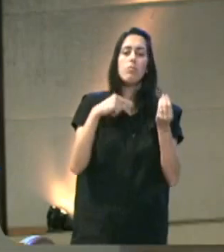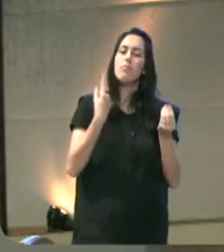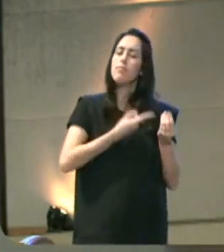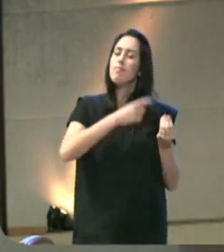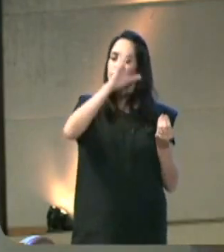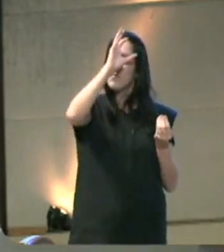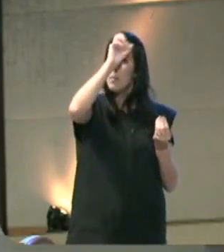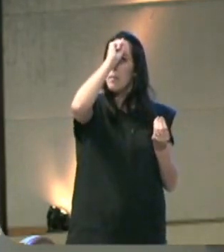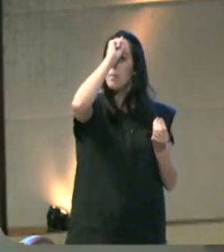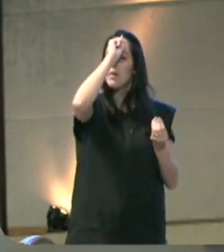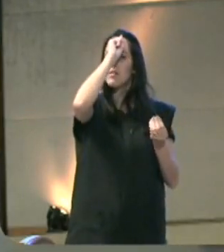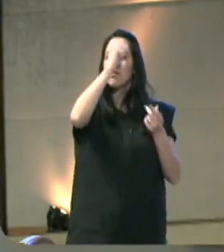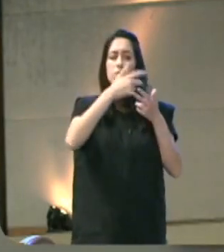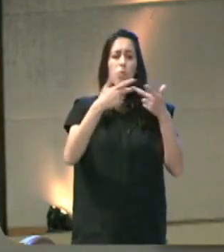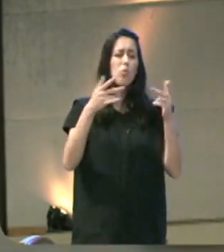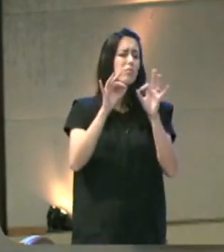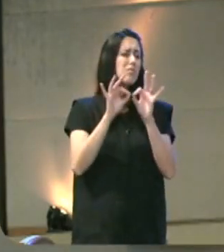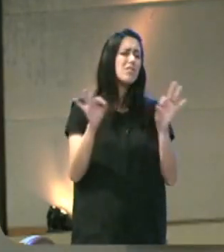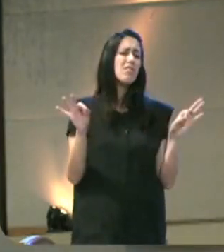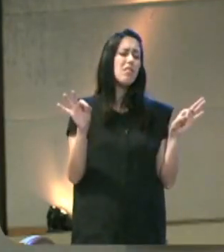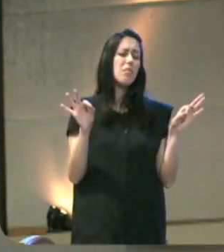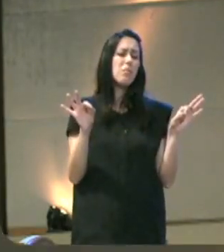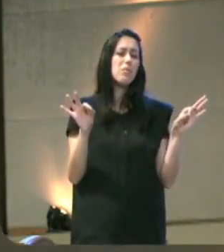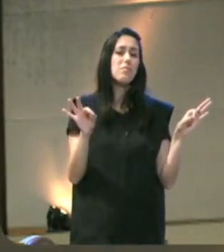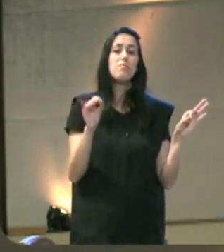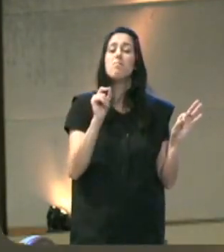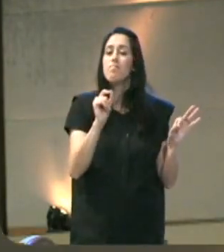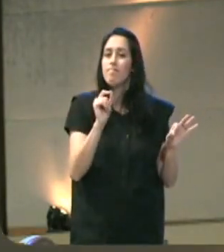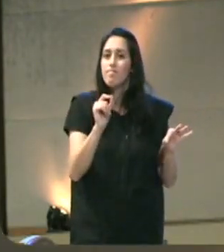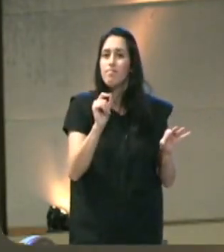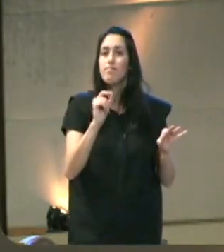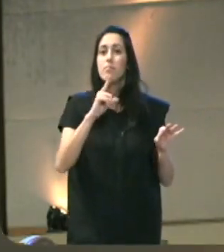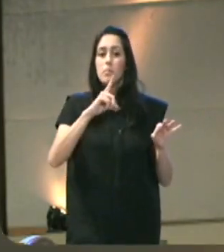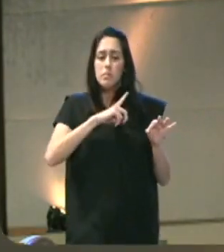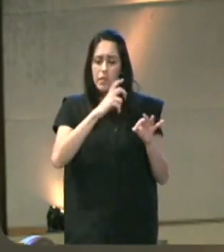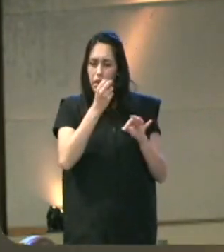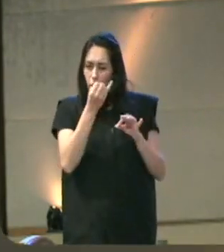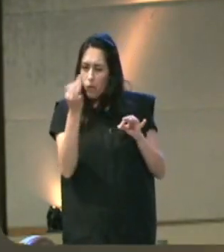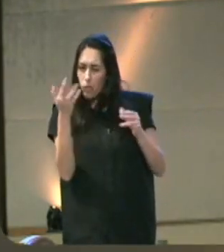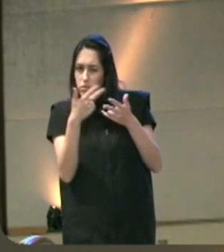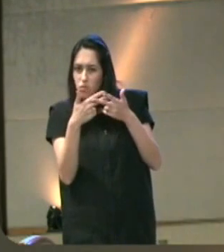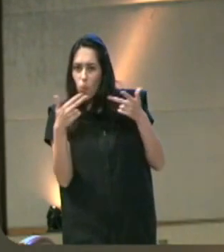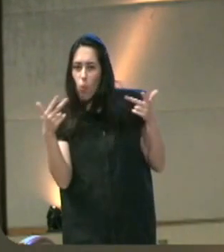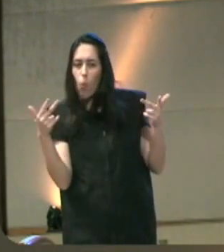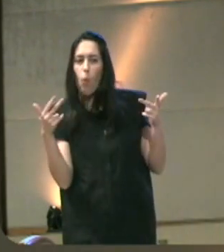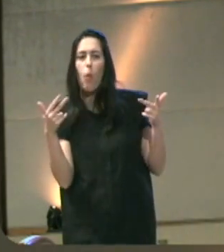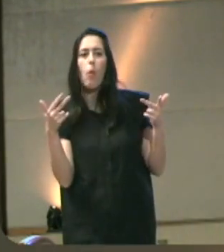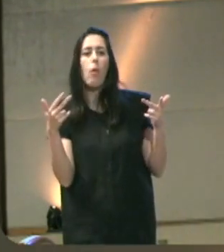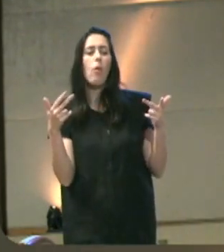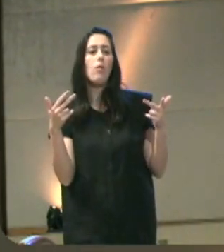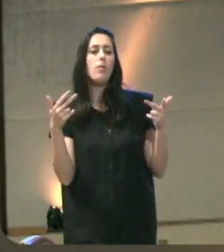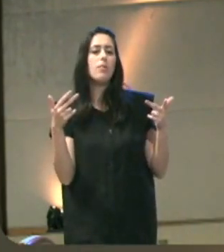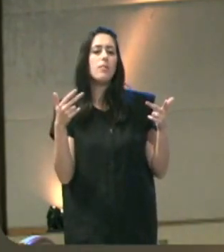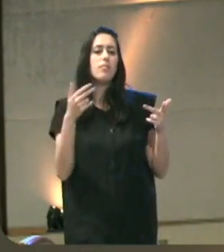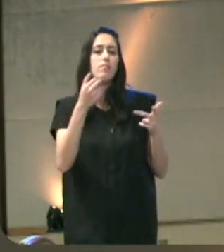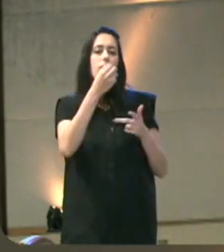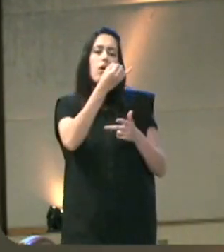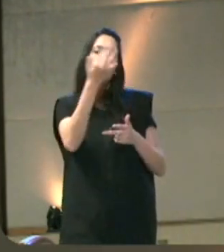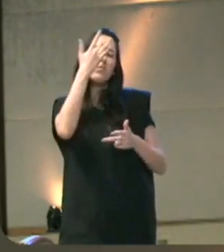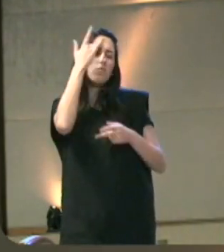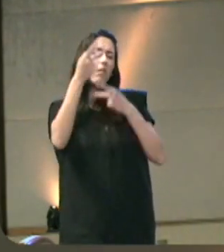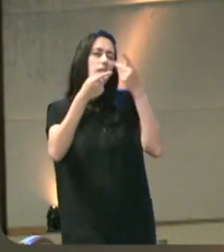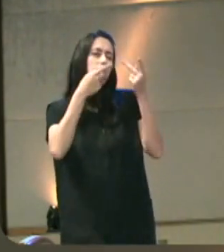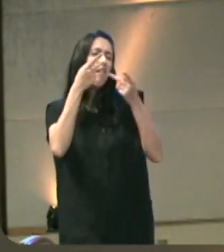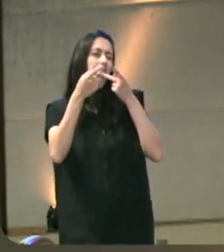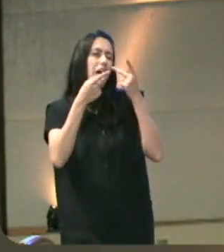coisas muito simples. Existem alguns argumentos, alguns